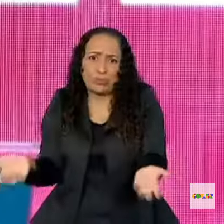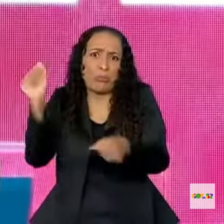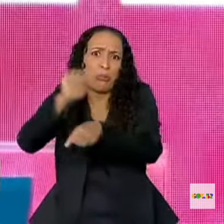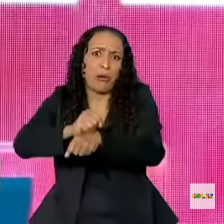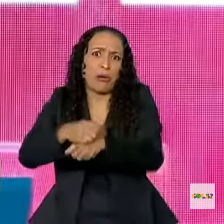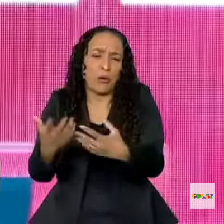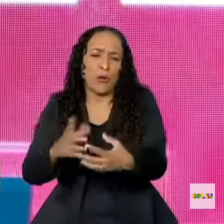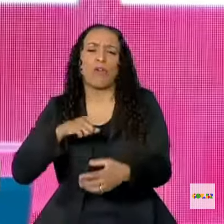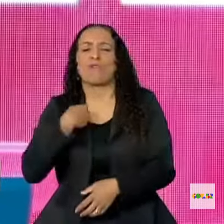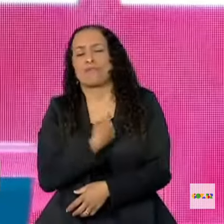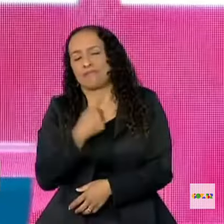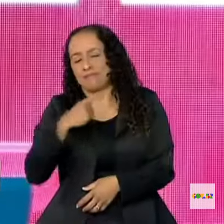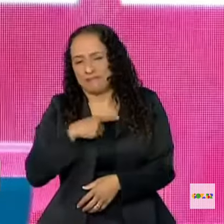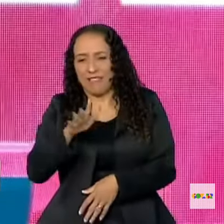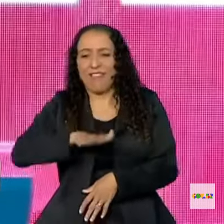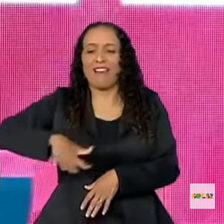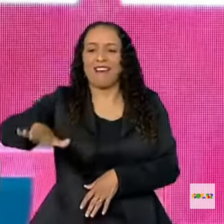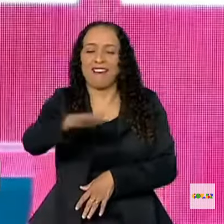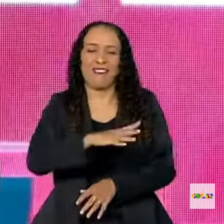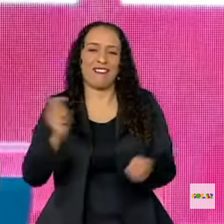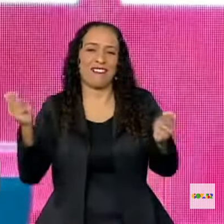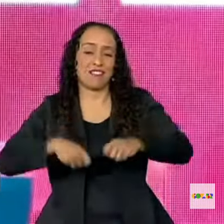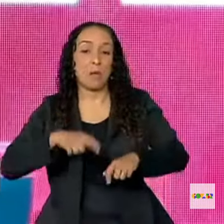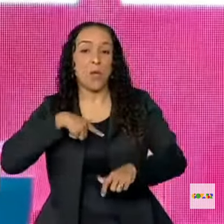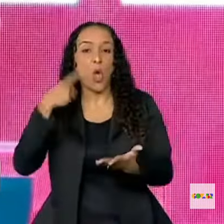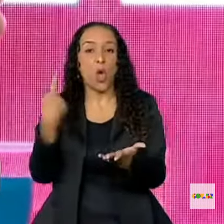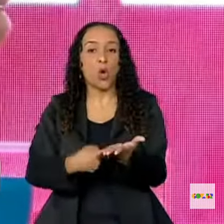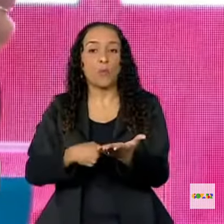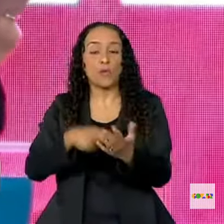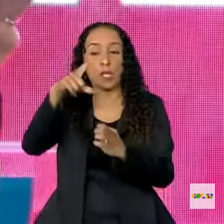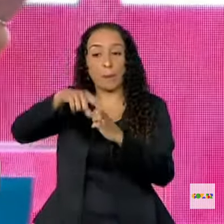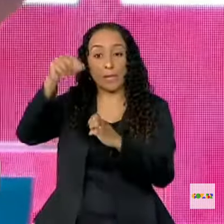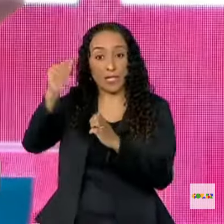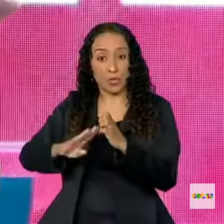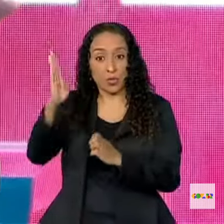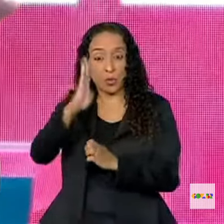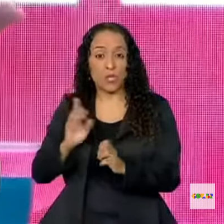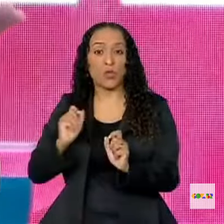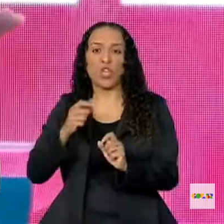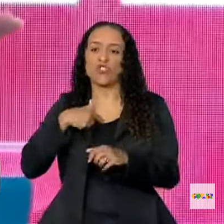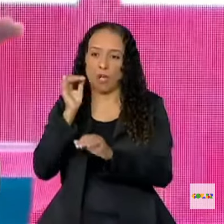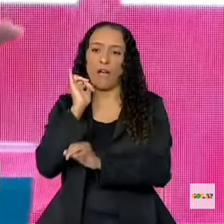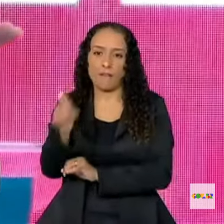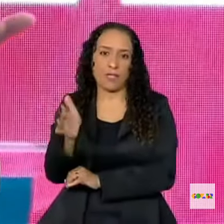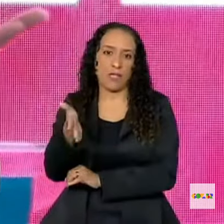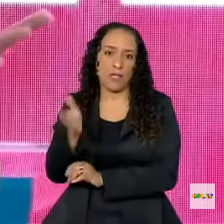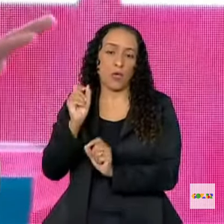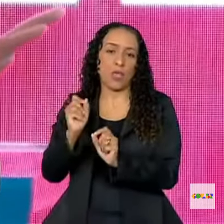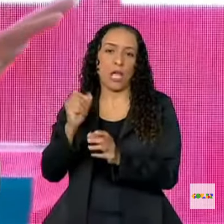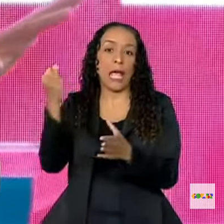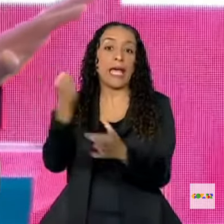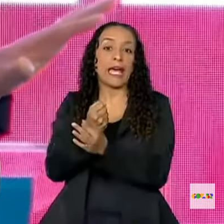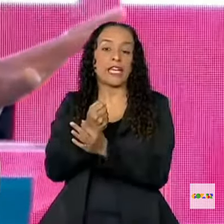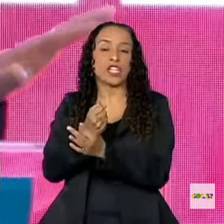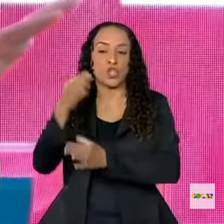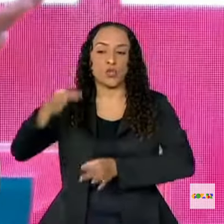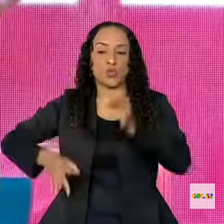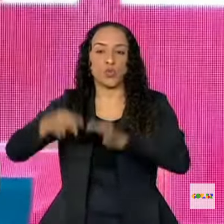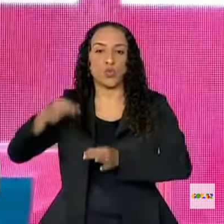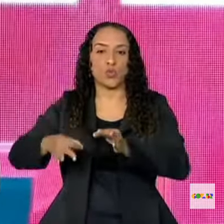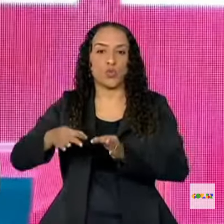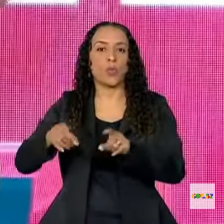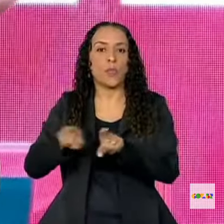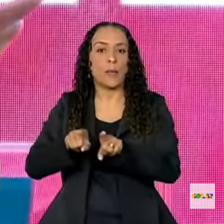nós temos mercado para isso o meu compromisso com os empresários brasileiros Eu já falei para eles a garantia jurídica está